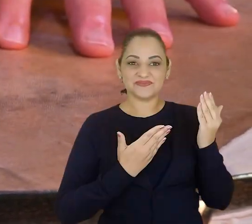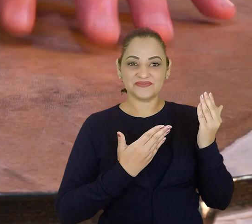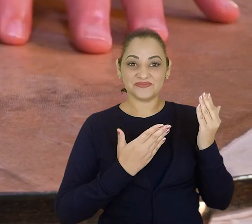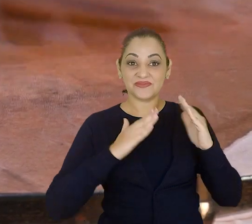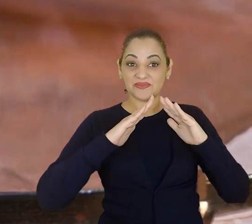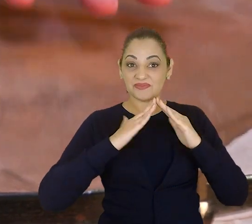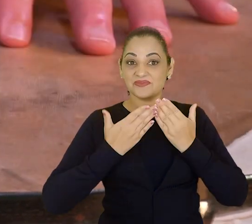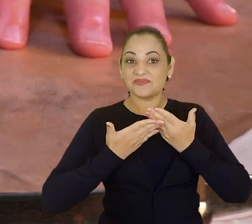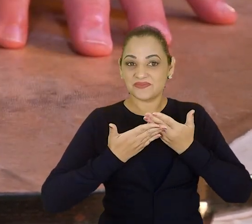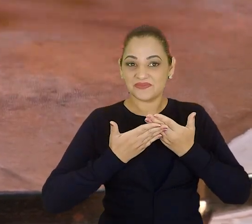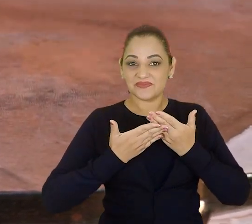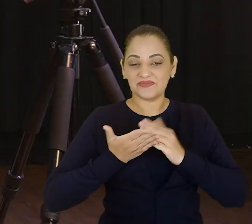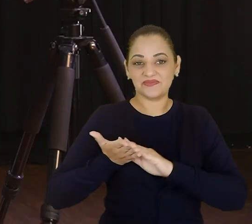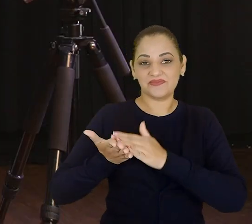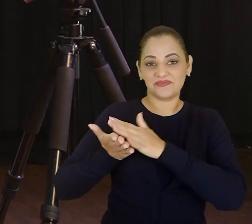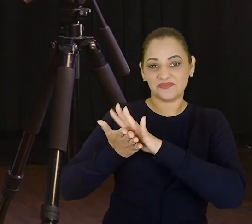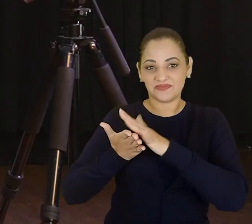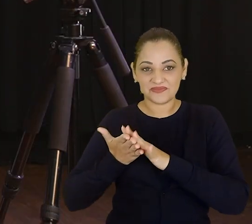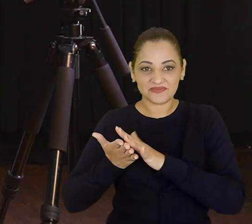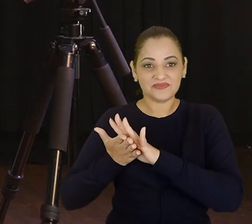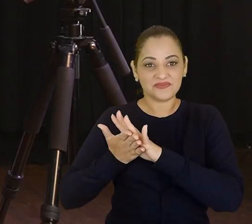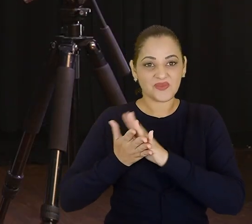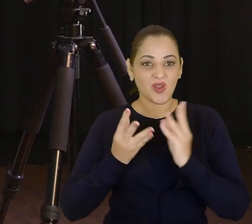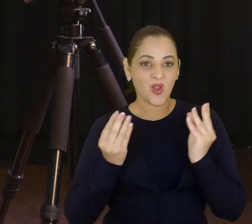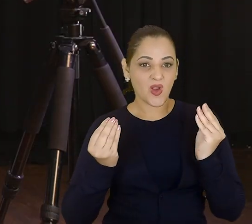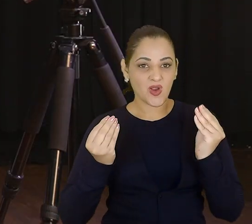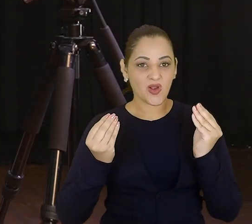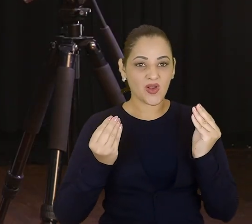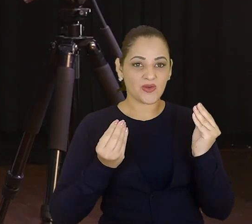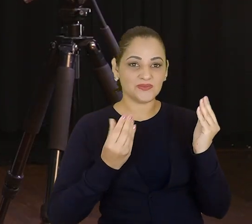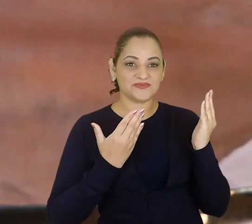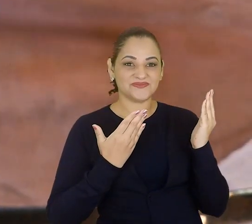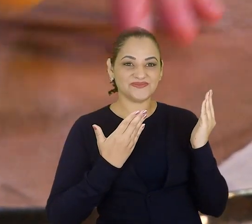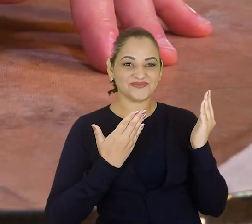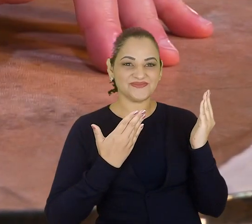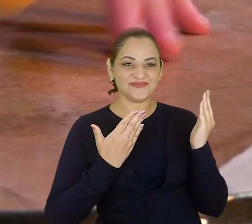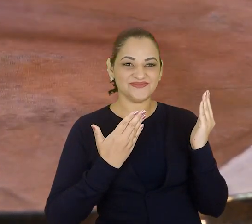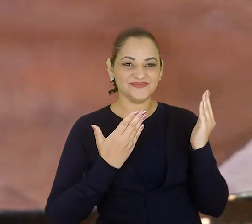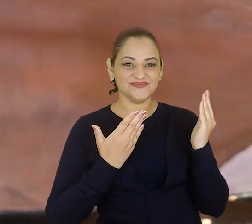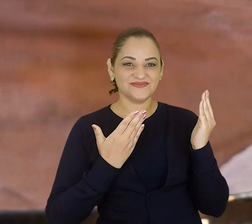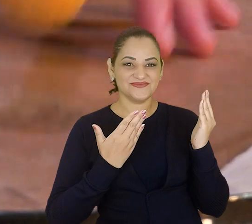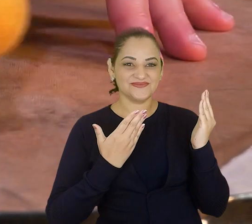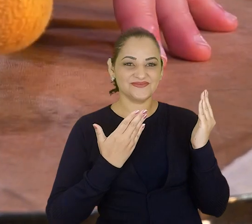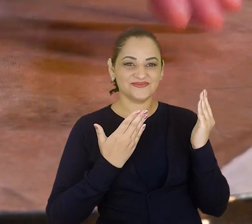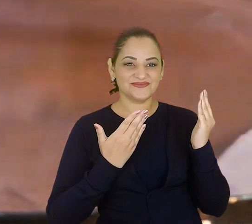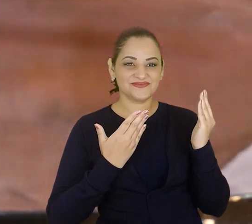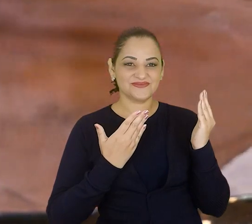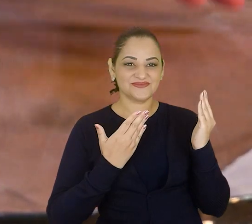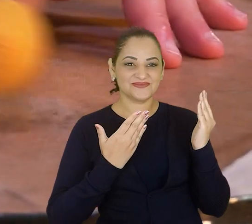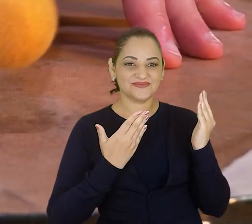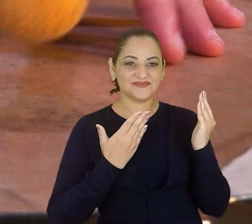Mas numa escola de samba não se toca assim. Ele vai tocar.